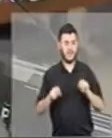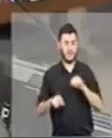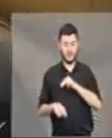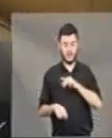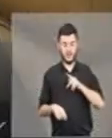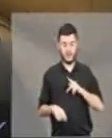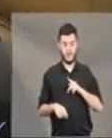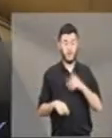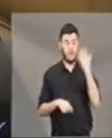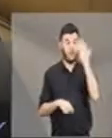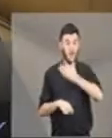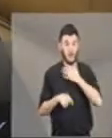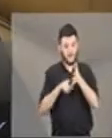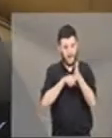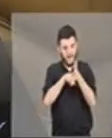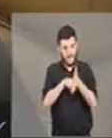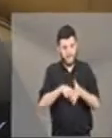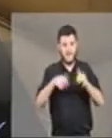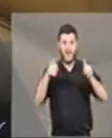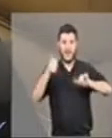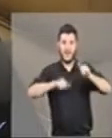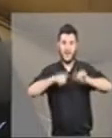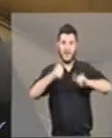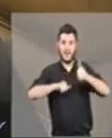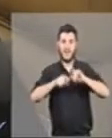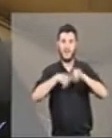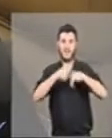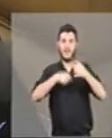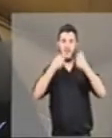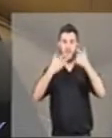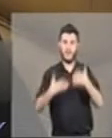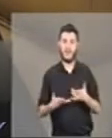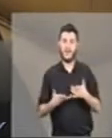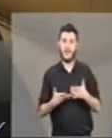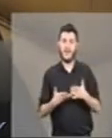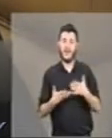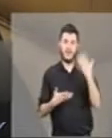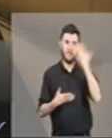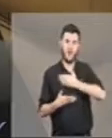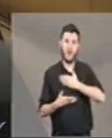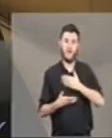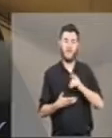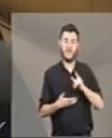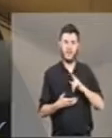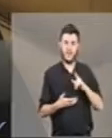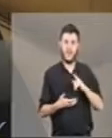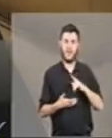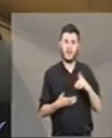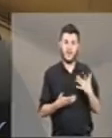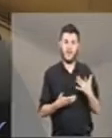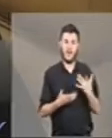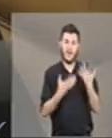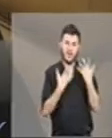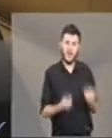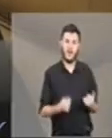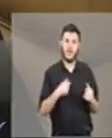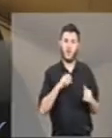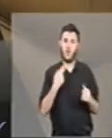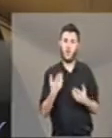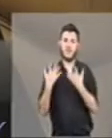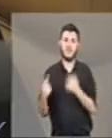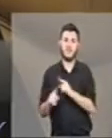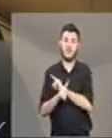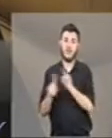ou seja, caberá então ao Supremo Tribunal Federal verificar se aplica ou não ao caso a